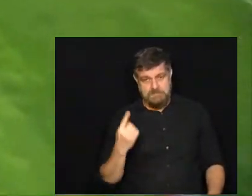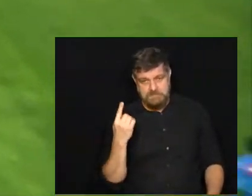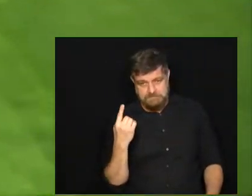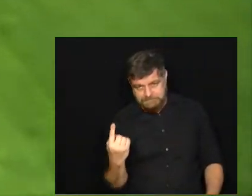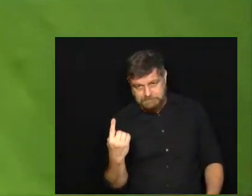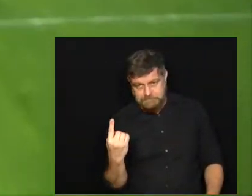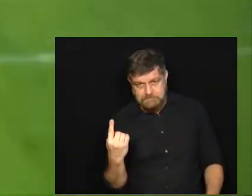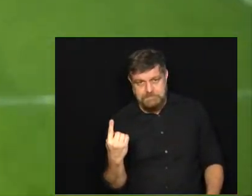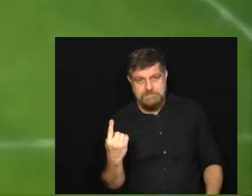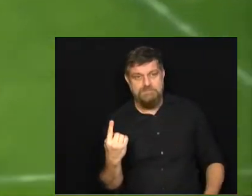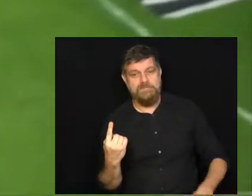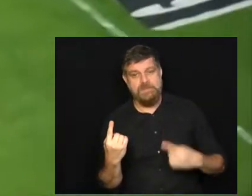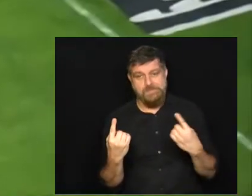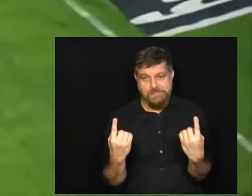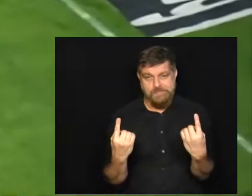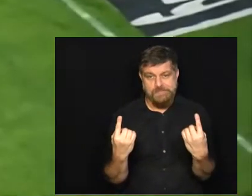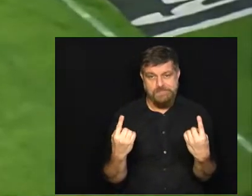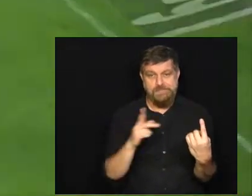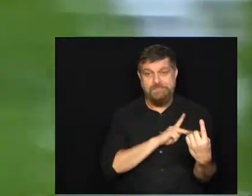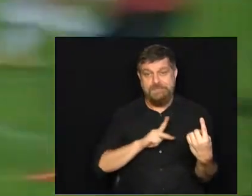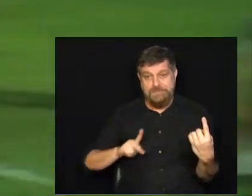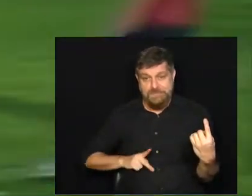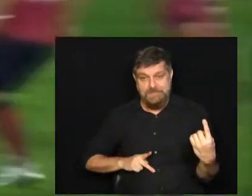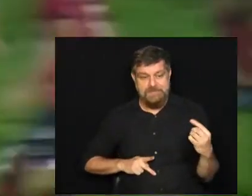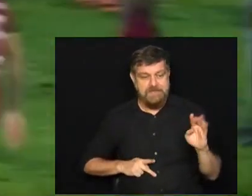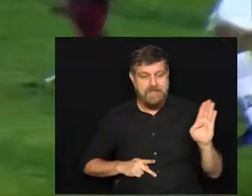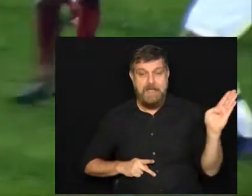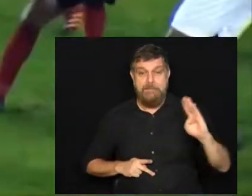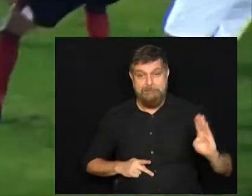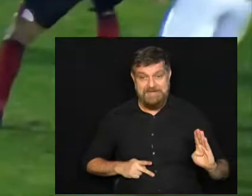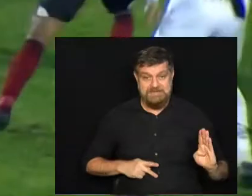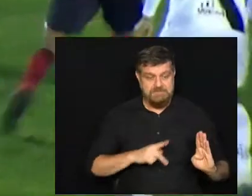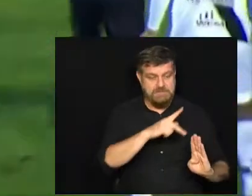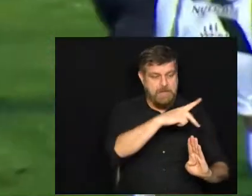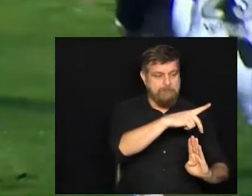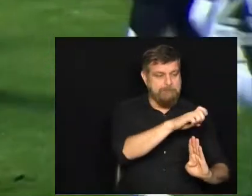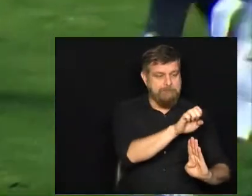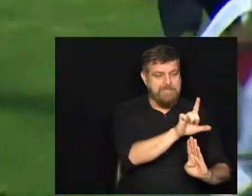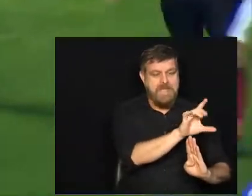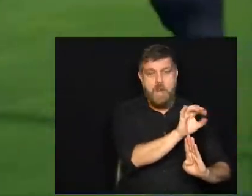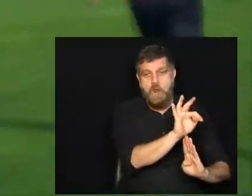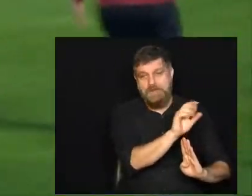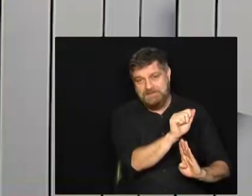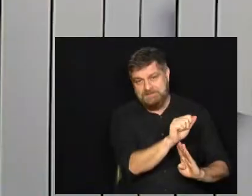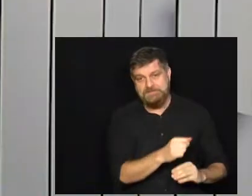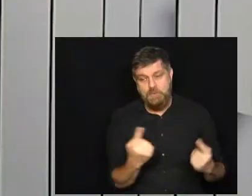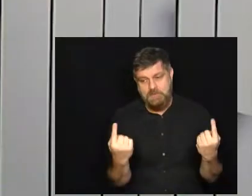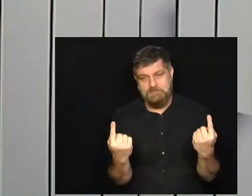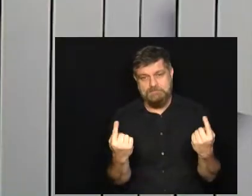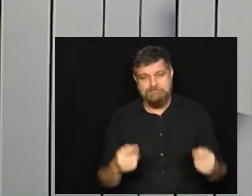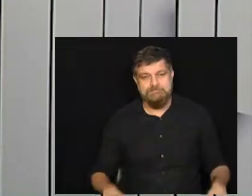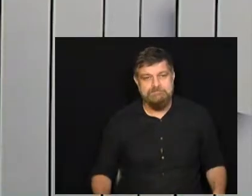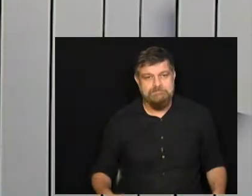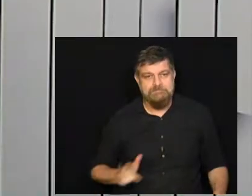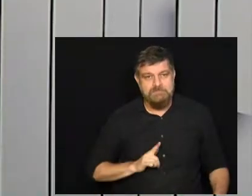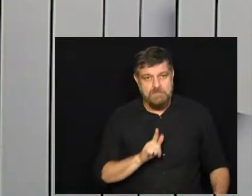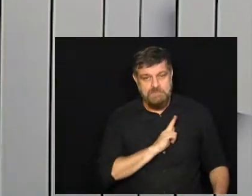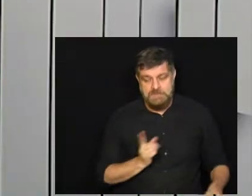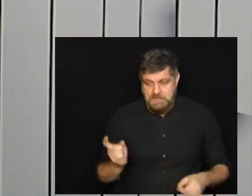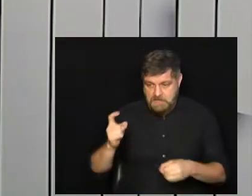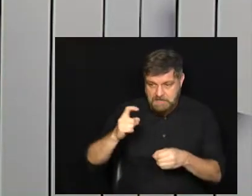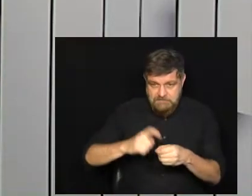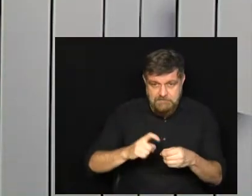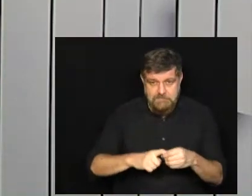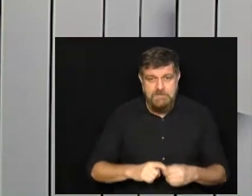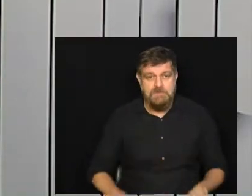na 18ª colocação 1, Ponte Preta na lanterna também 1. O Guarani volta a campo então